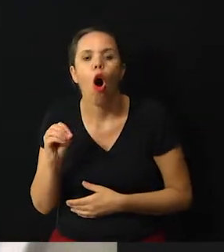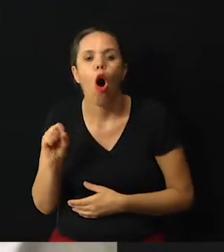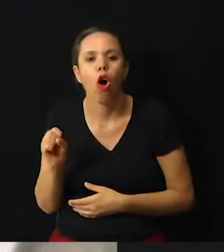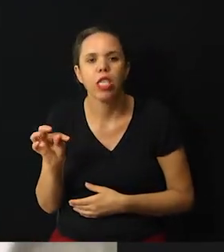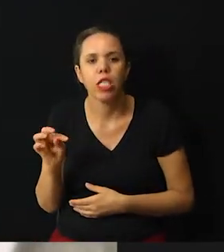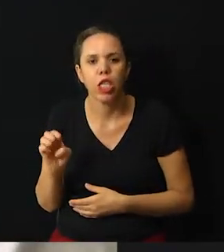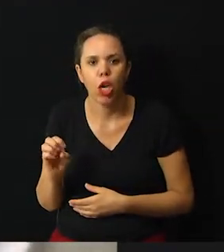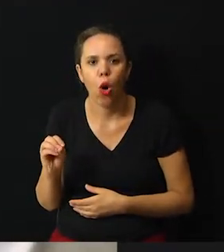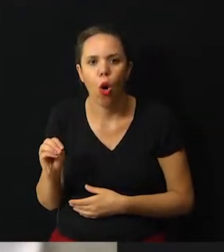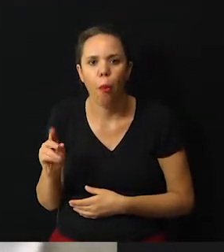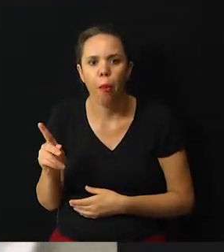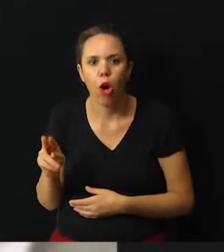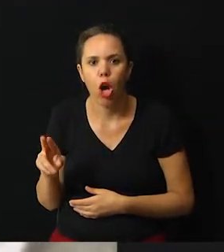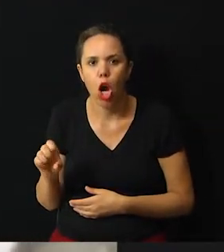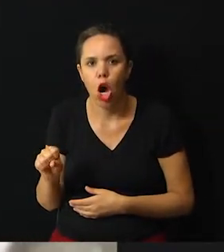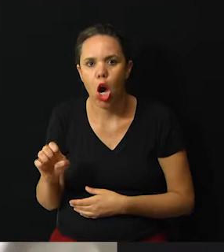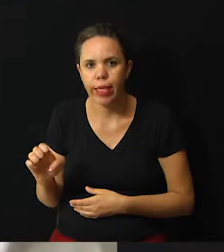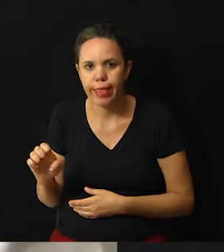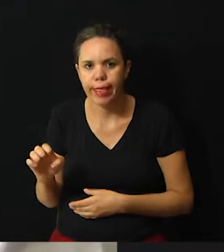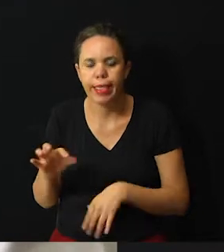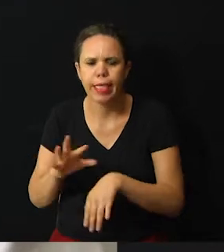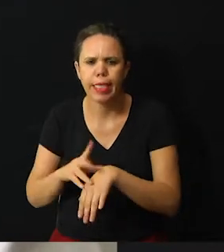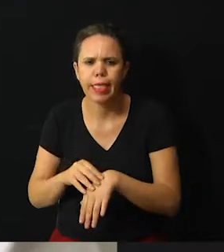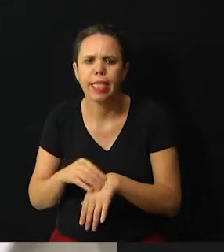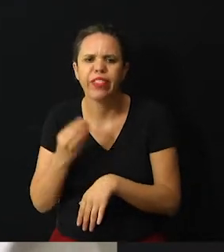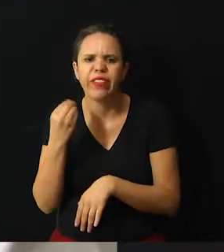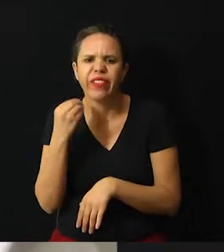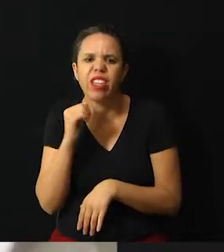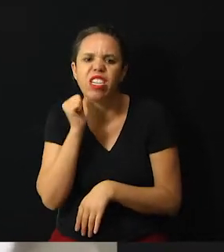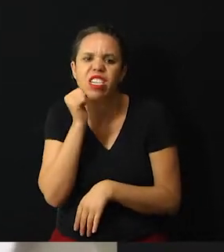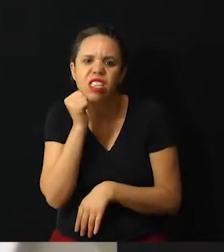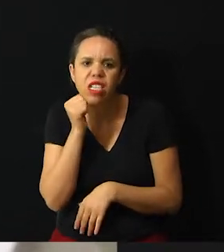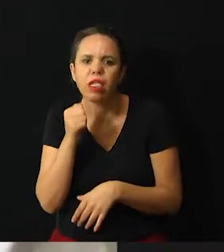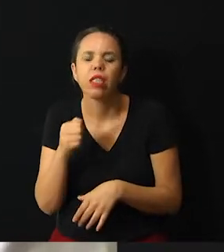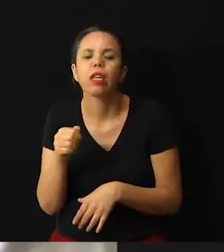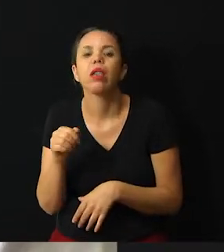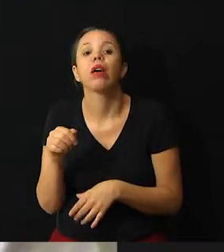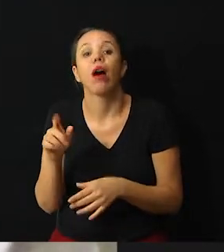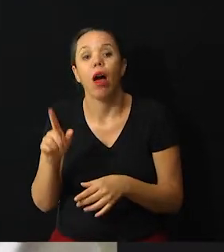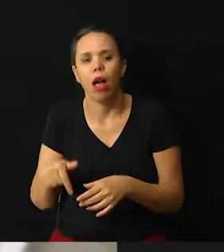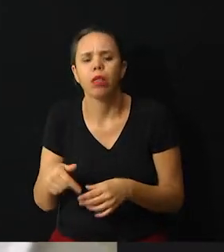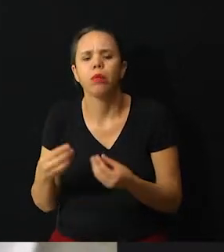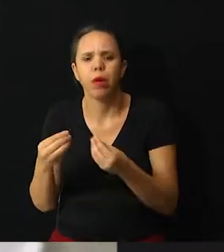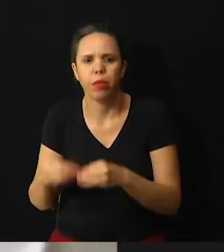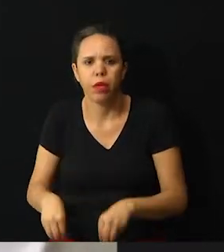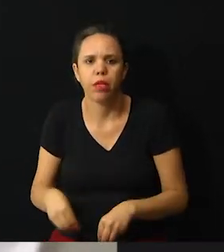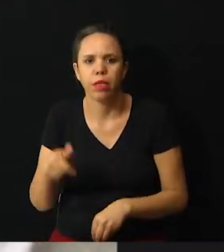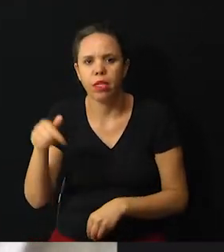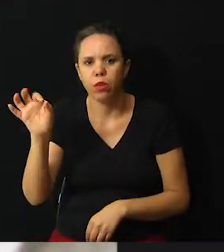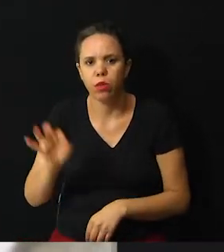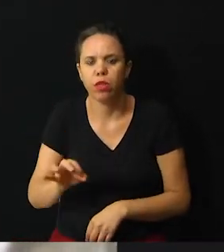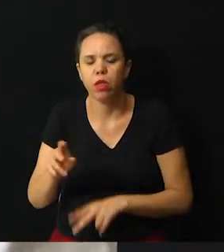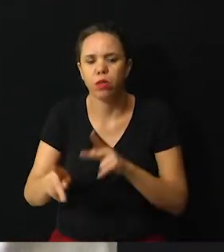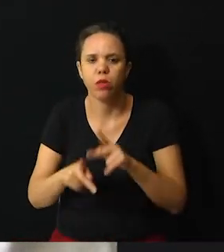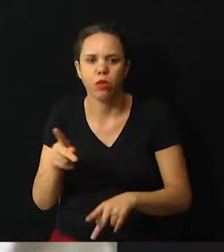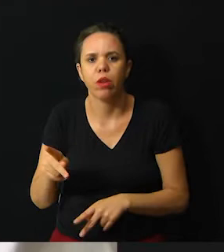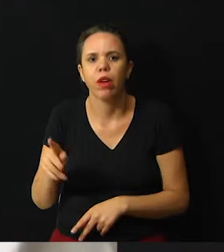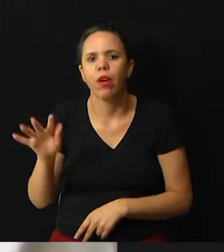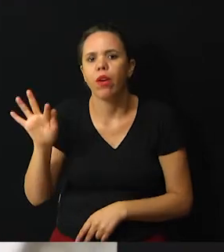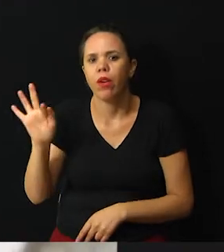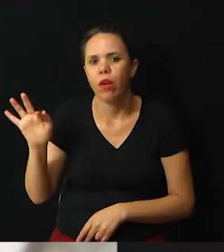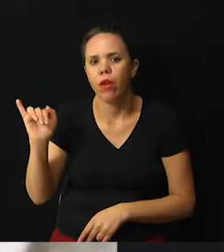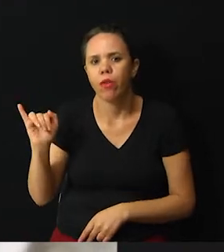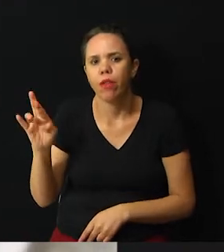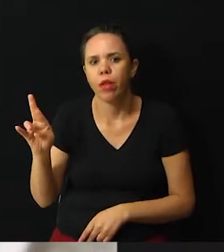osteoporose, que é a falta de cálcio no osso, é muito mais frequente. A fibromialgia, também, talvez a gente vai conversar, também atinge 7% da população, que é muito mais